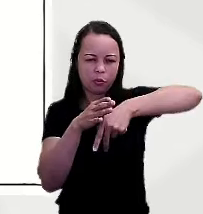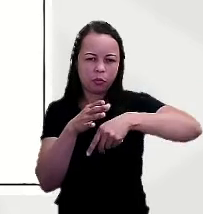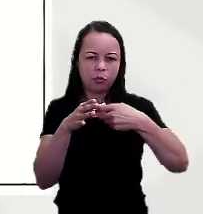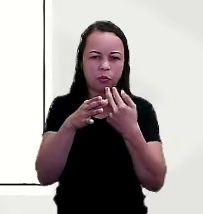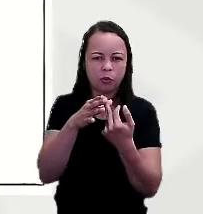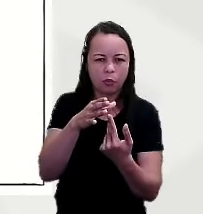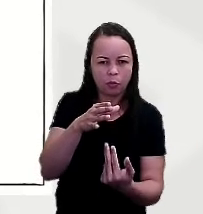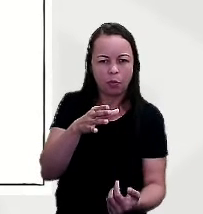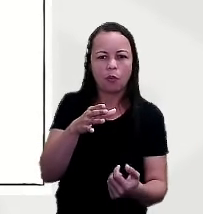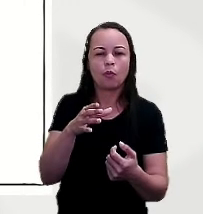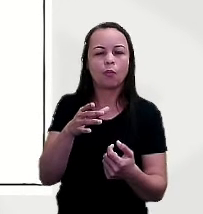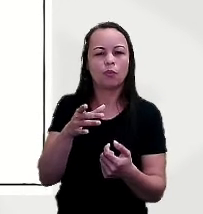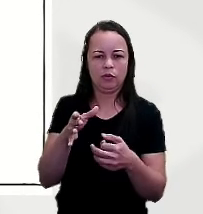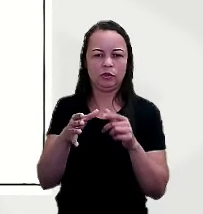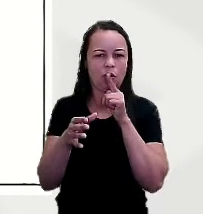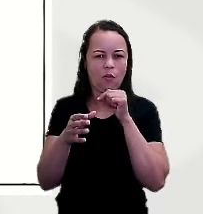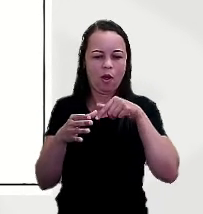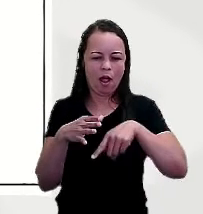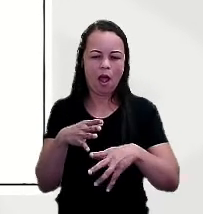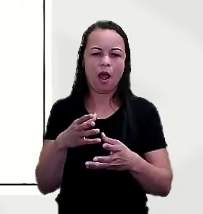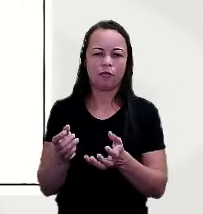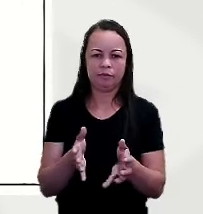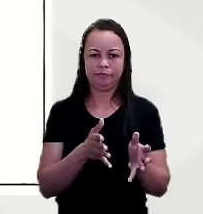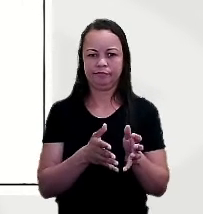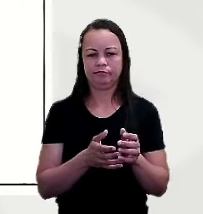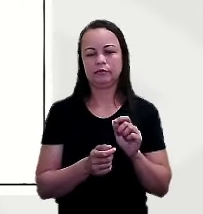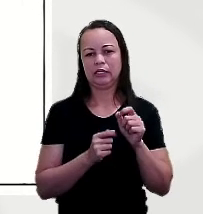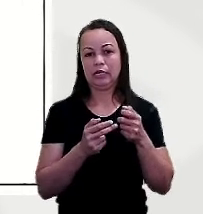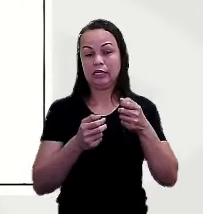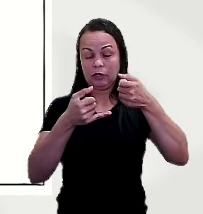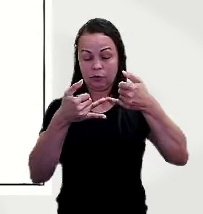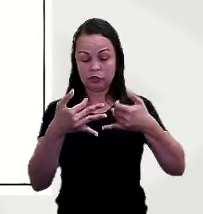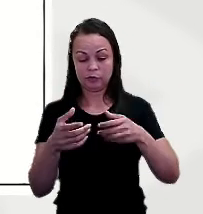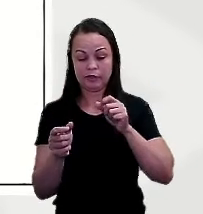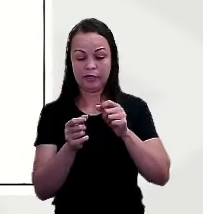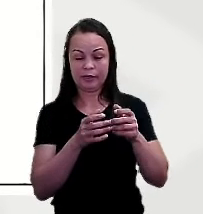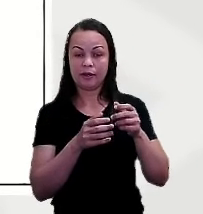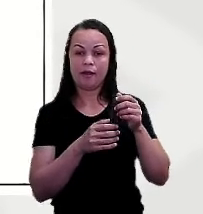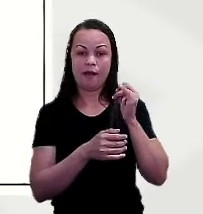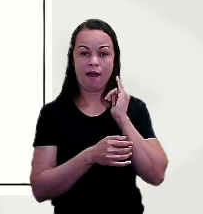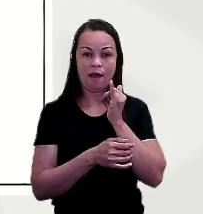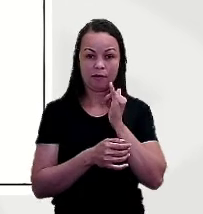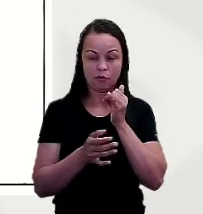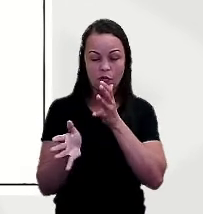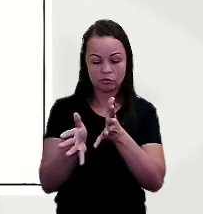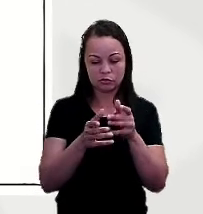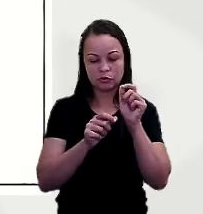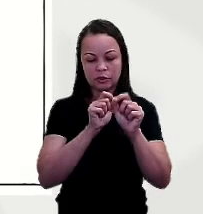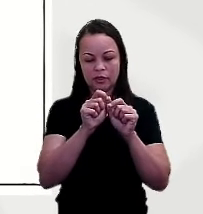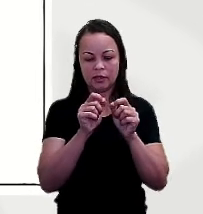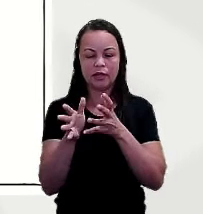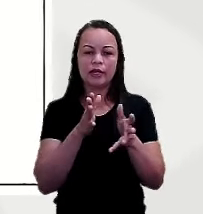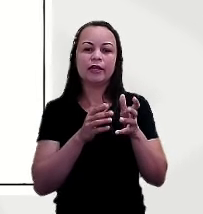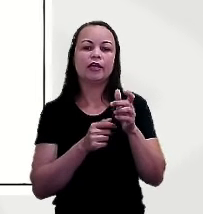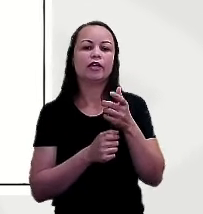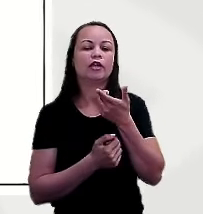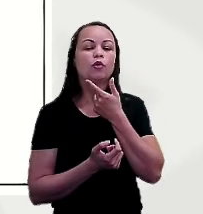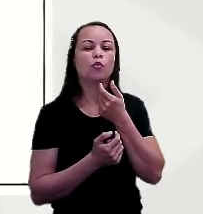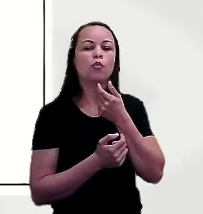pai, causou grande inveja em seus irmãos. Então, prevendo a ira assassina da